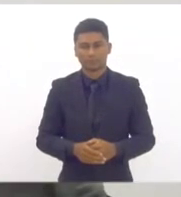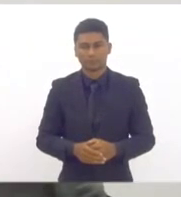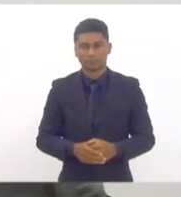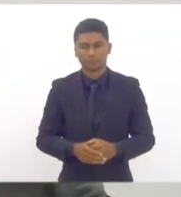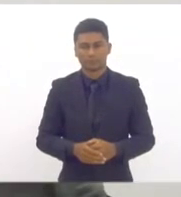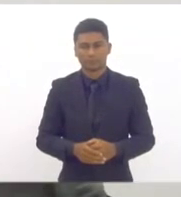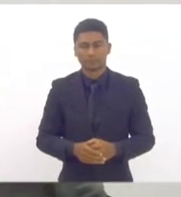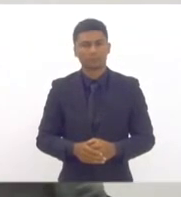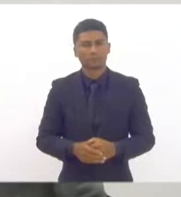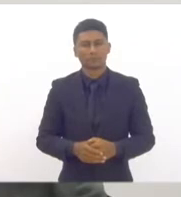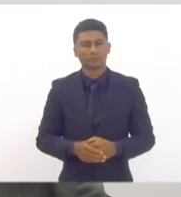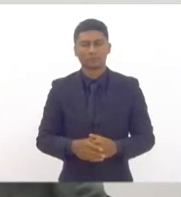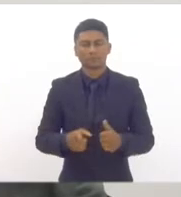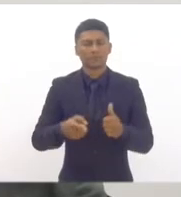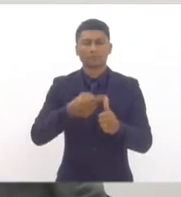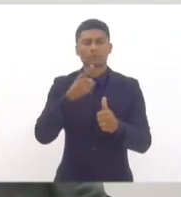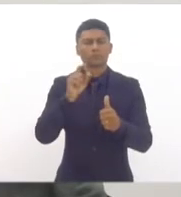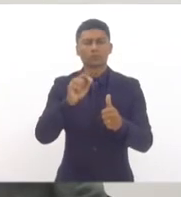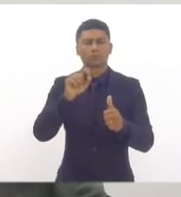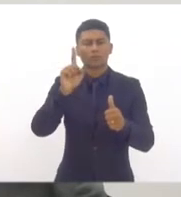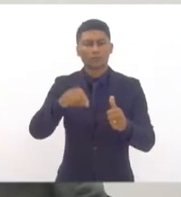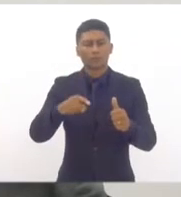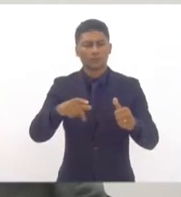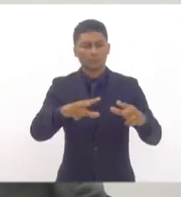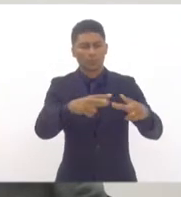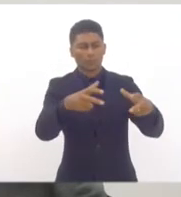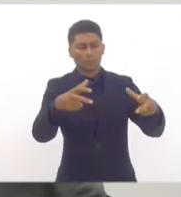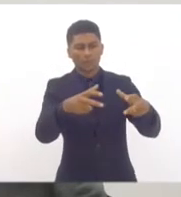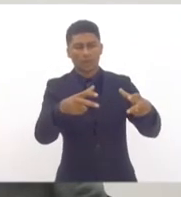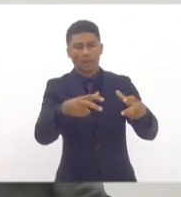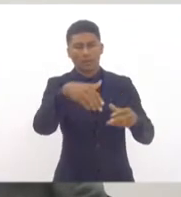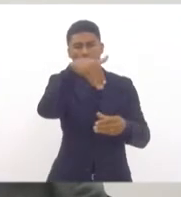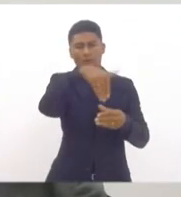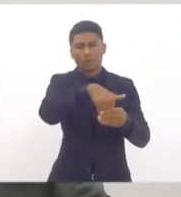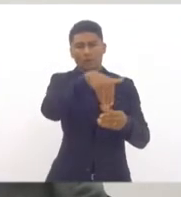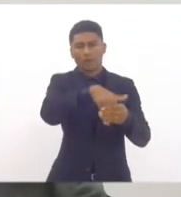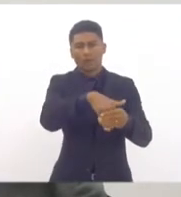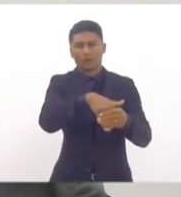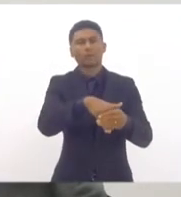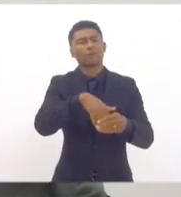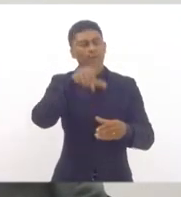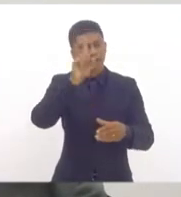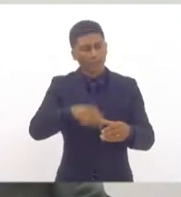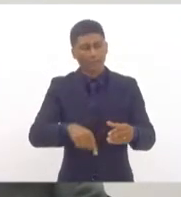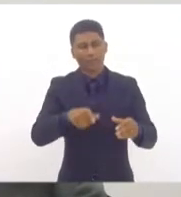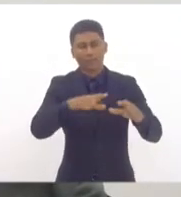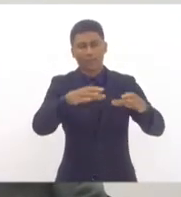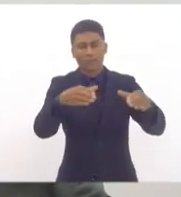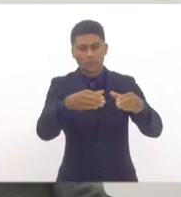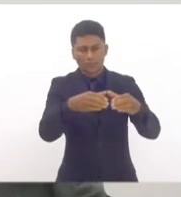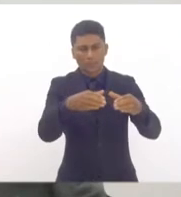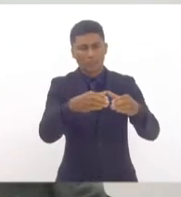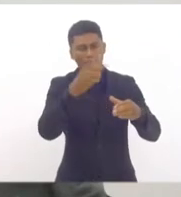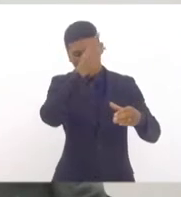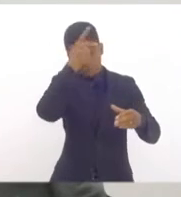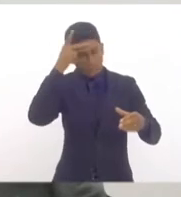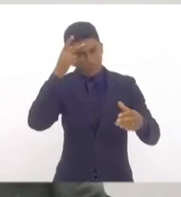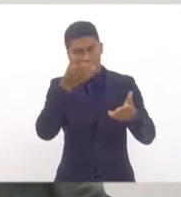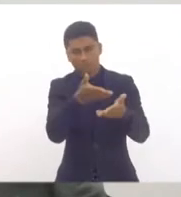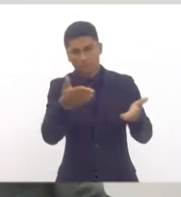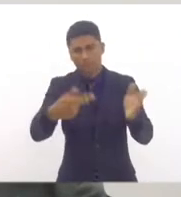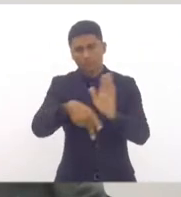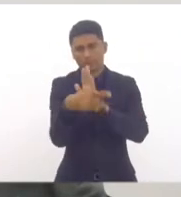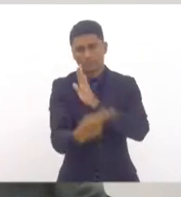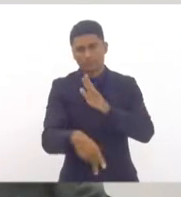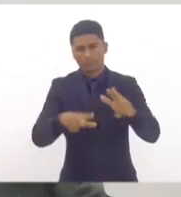Gostaria inicialmente de agradecer à Comissão Eleitoral, né, a Comissão Eleitoral composta por membros deste comitê, composta pela Patrícia Oliveira, que é a